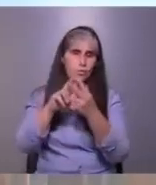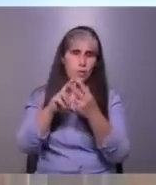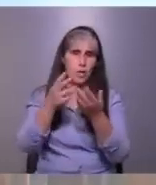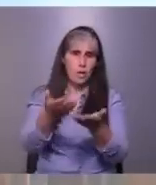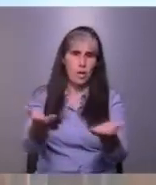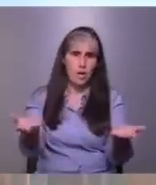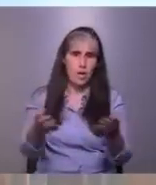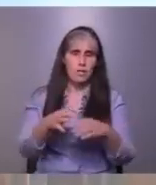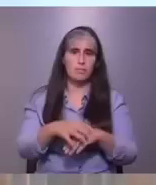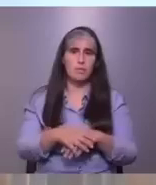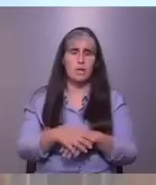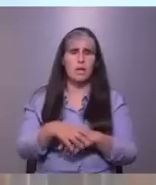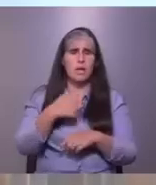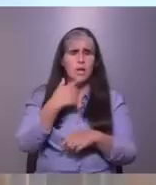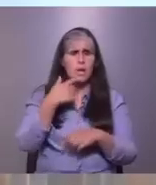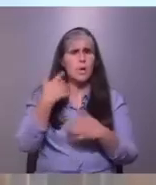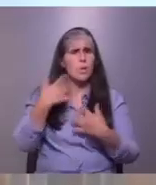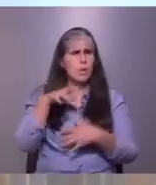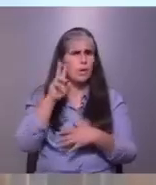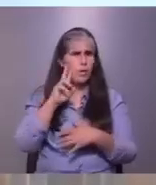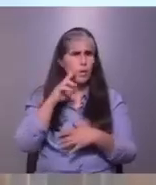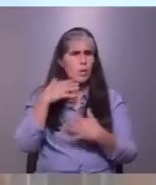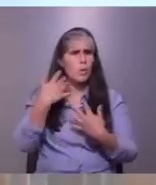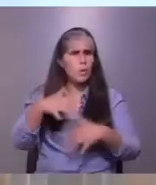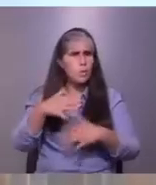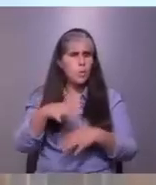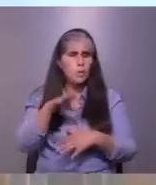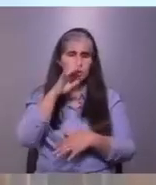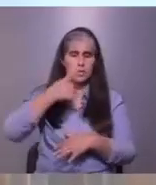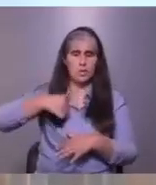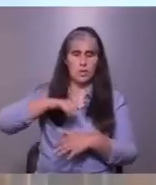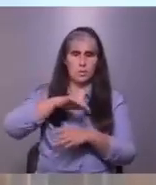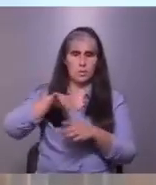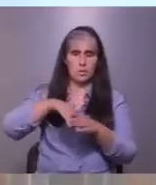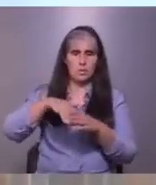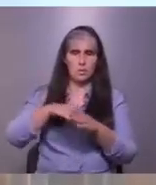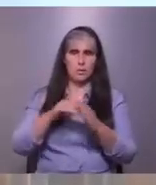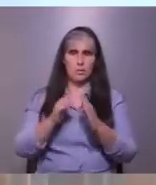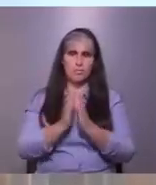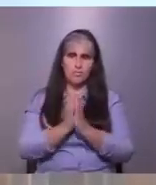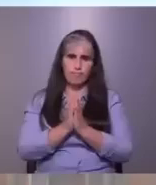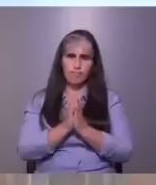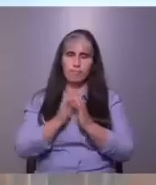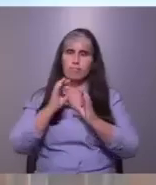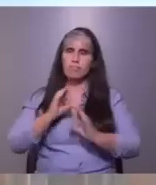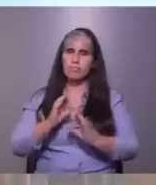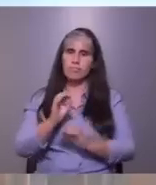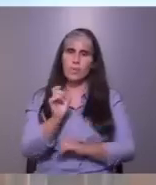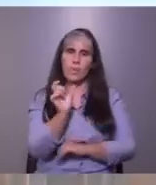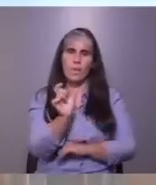E é muito significativo que designemos a participação plena na Eucaristia com o termo comunhão.